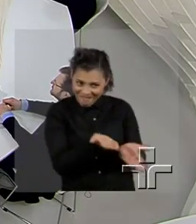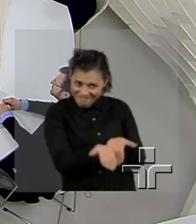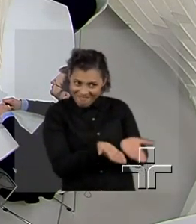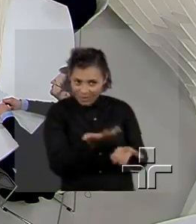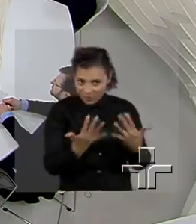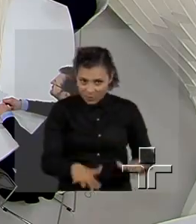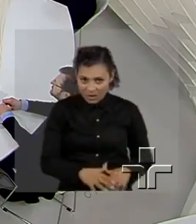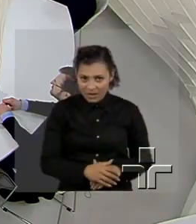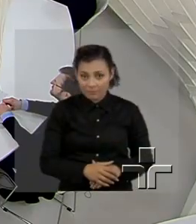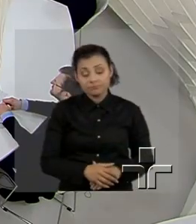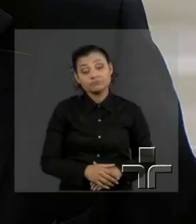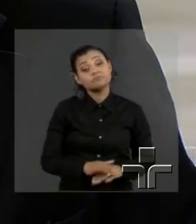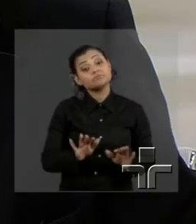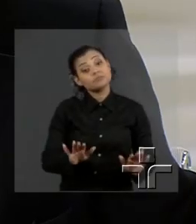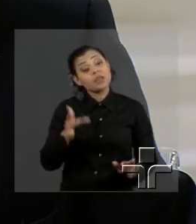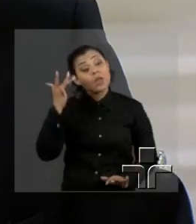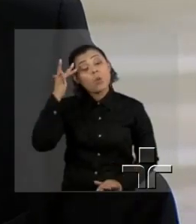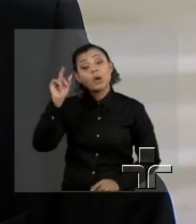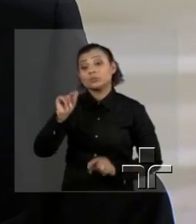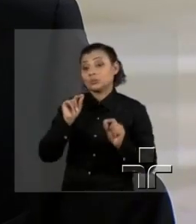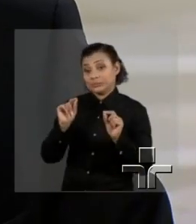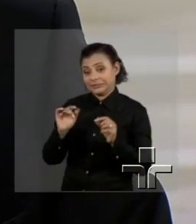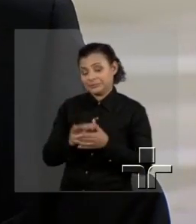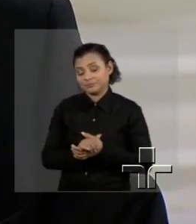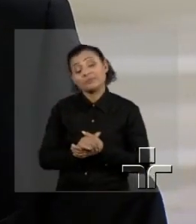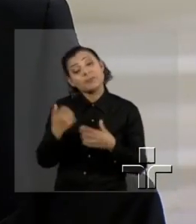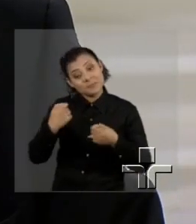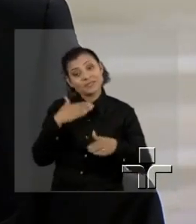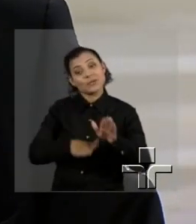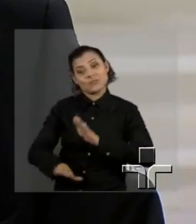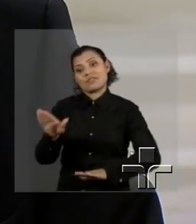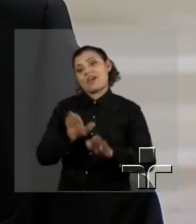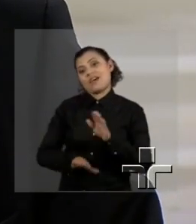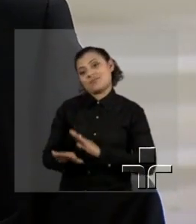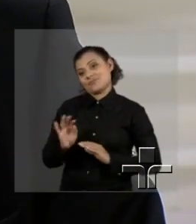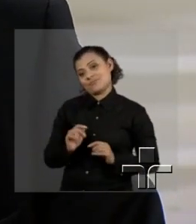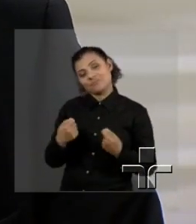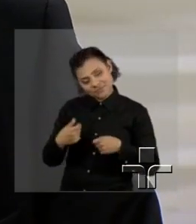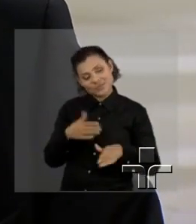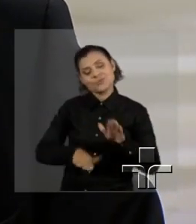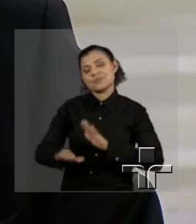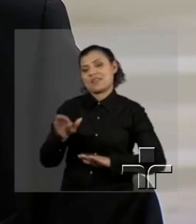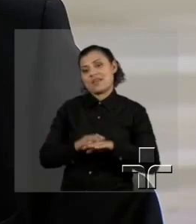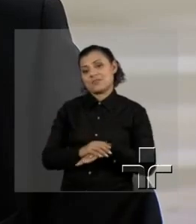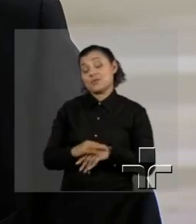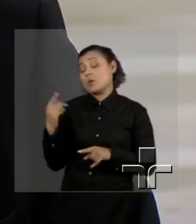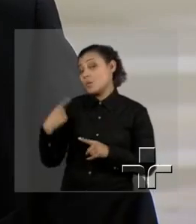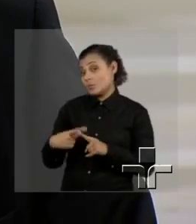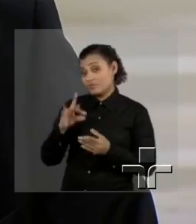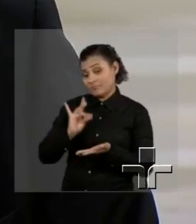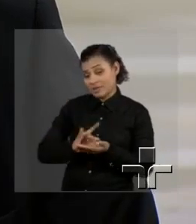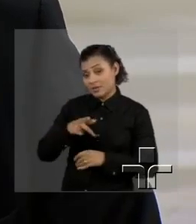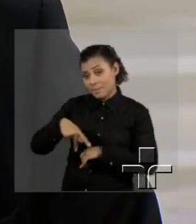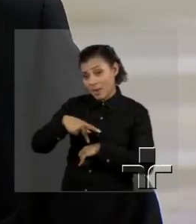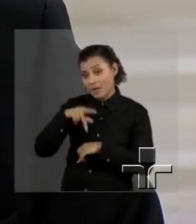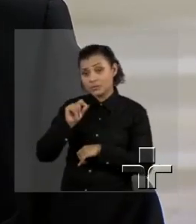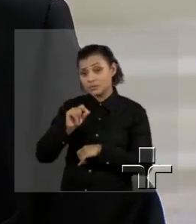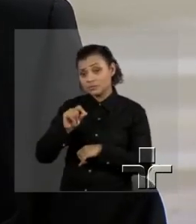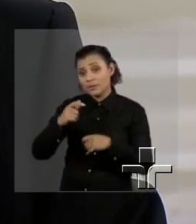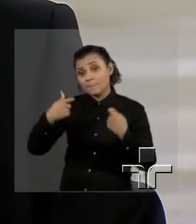de mundo, no comportamento nas instituições. Então, isso aí tem que ser analisado de maneira equilibrada. Eu